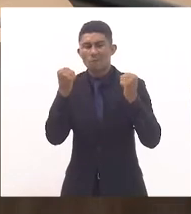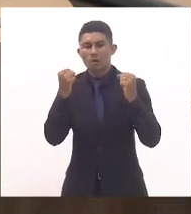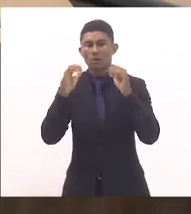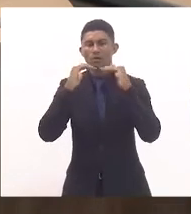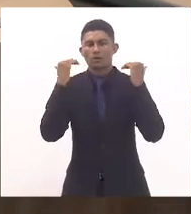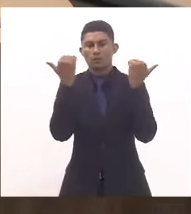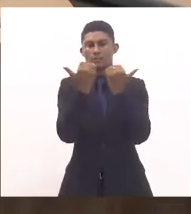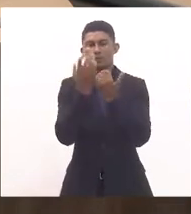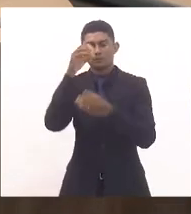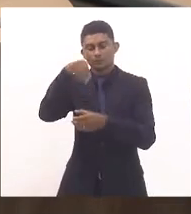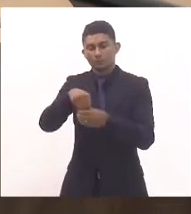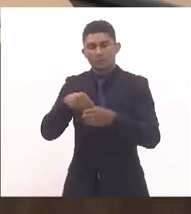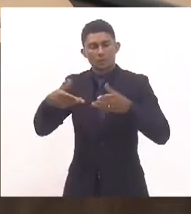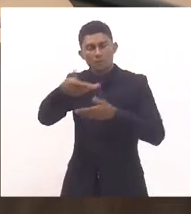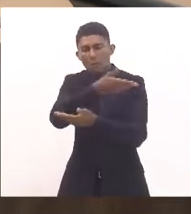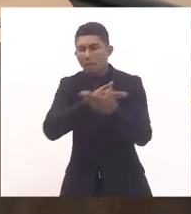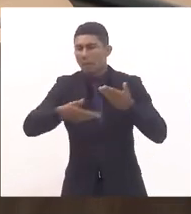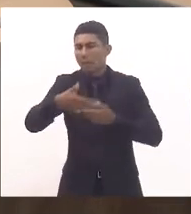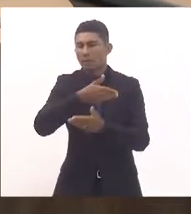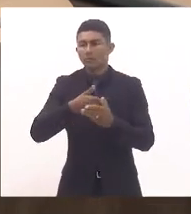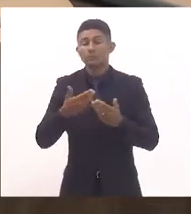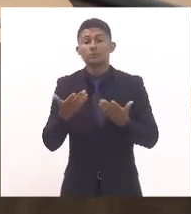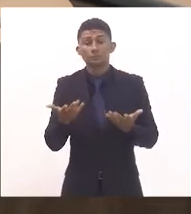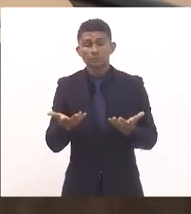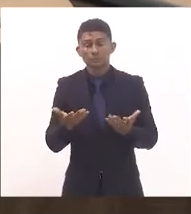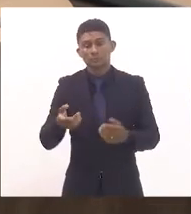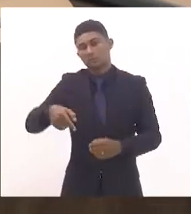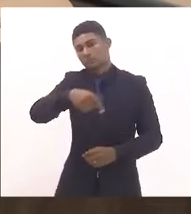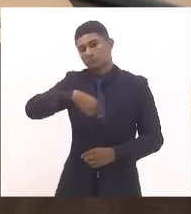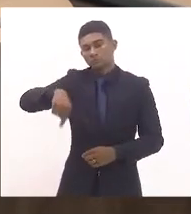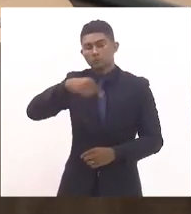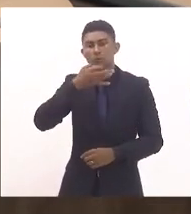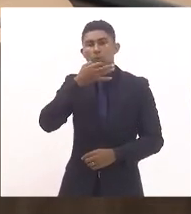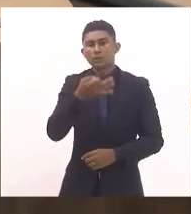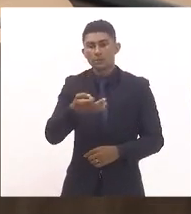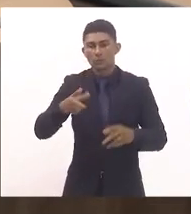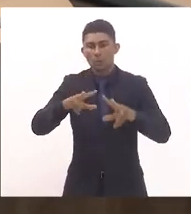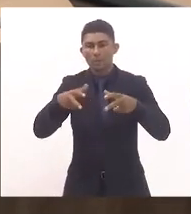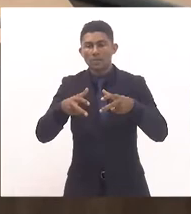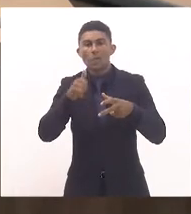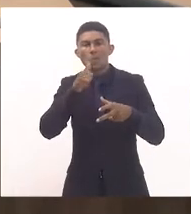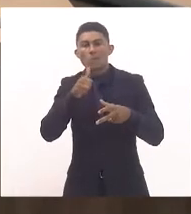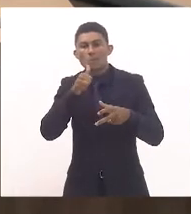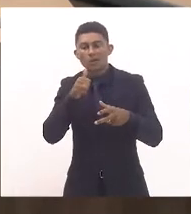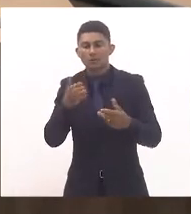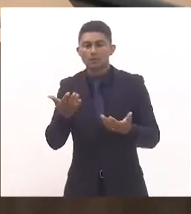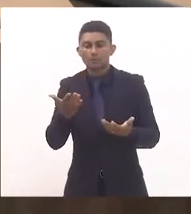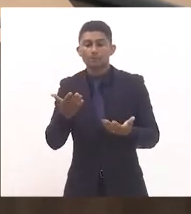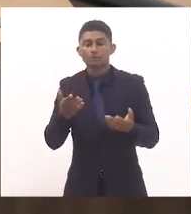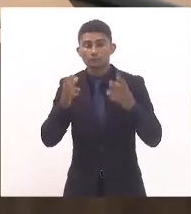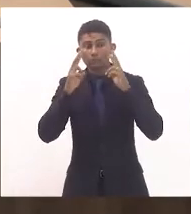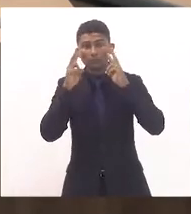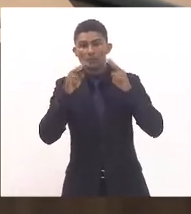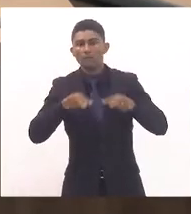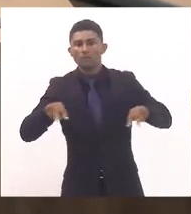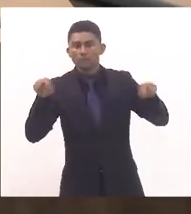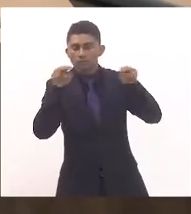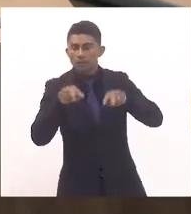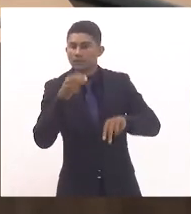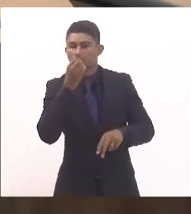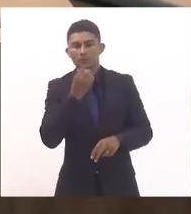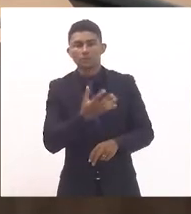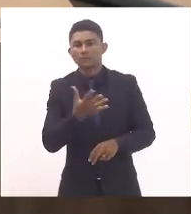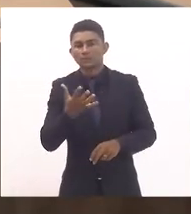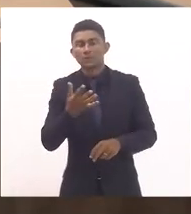comunidade. Então, o parecer aqui da Comissão da Mulher, considerando essa visibilização das mulheres nas